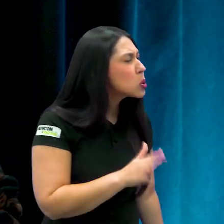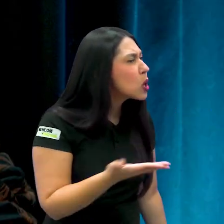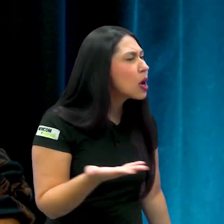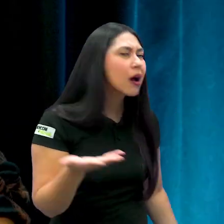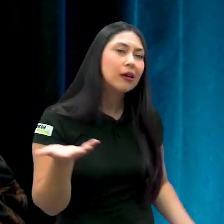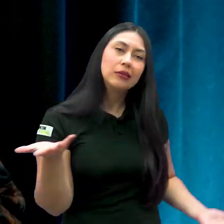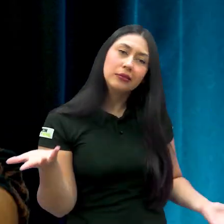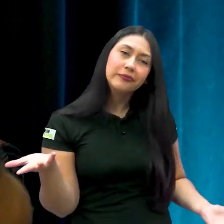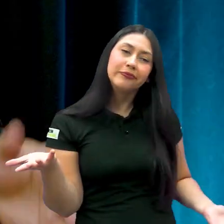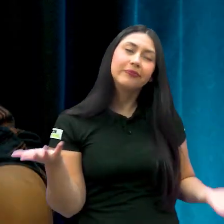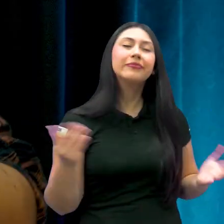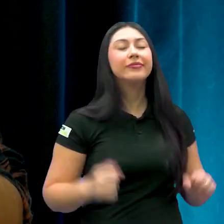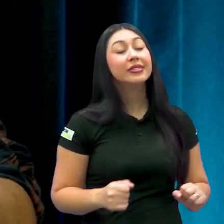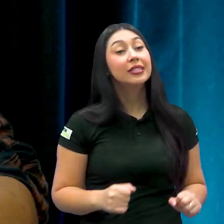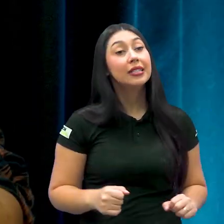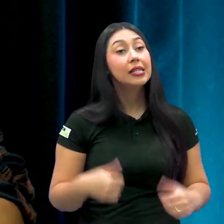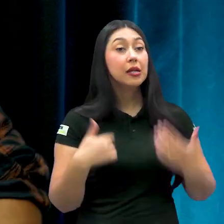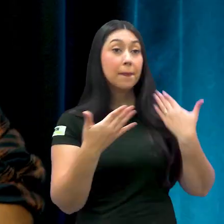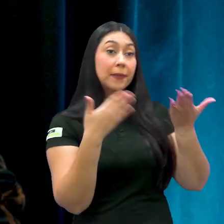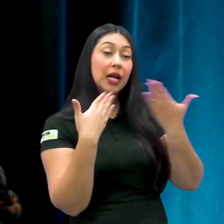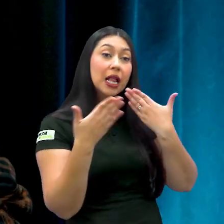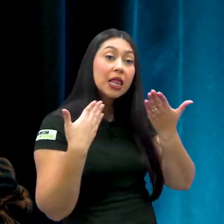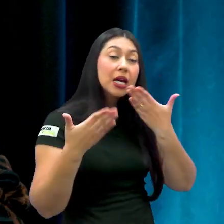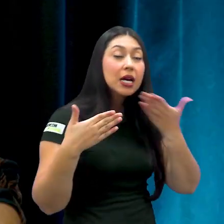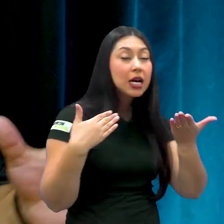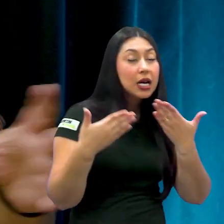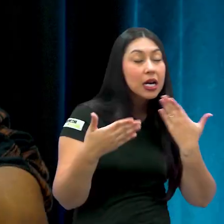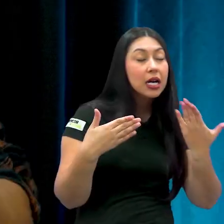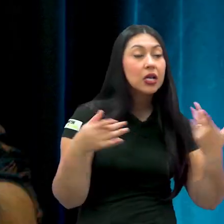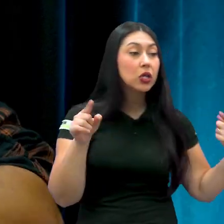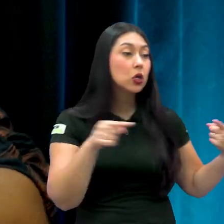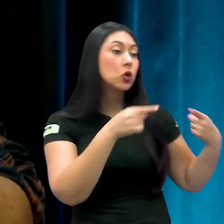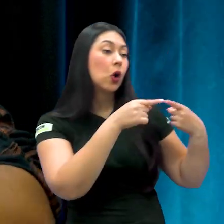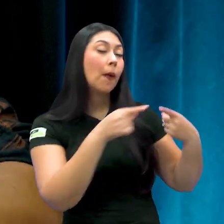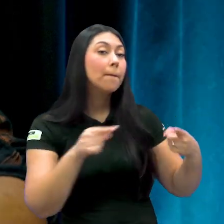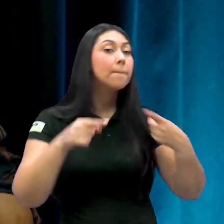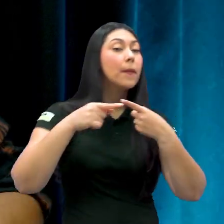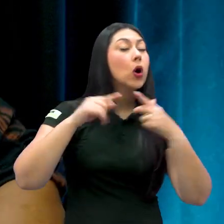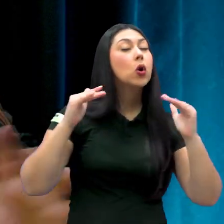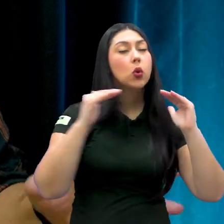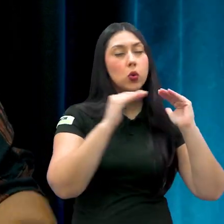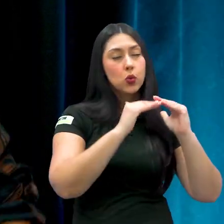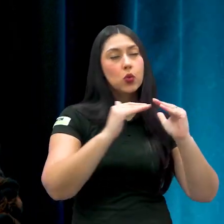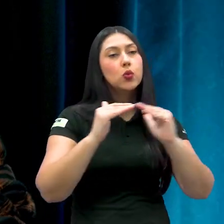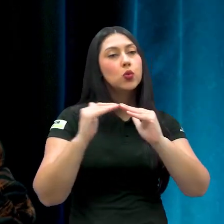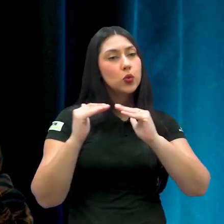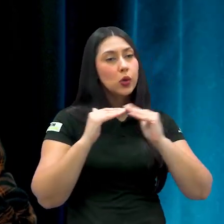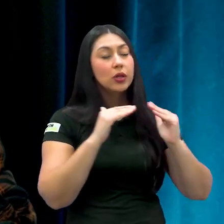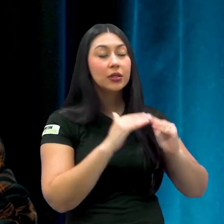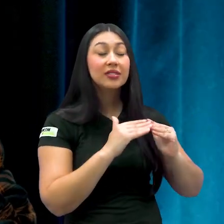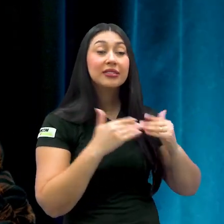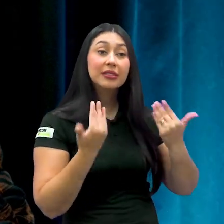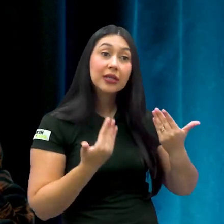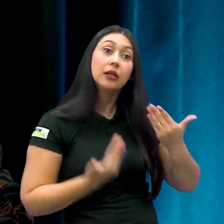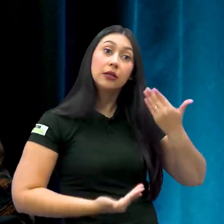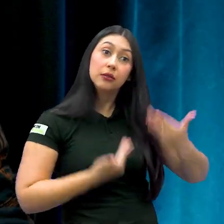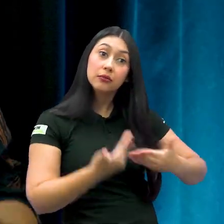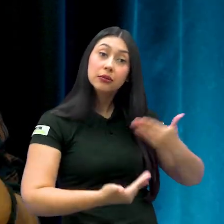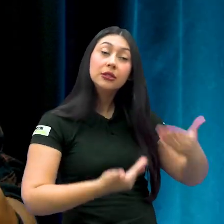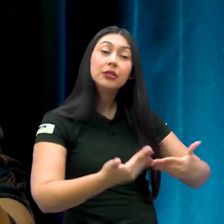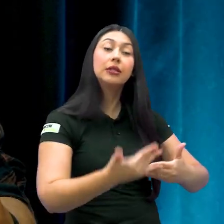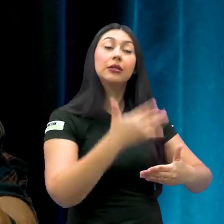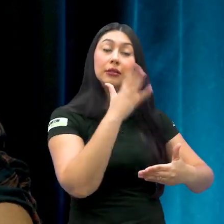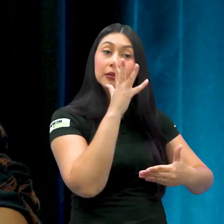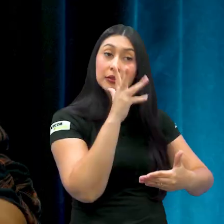né? Mas é assim, aí a gente vai conversando, vai se encontrando ali até a música sair. Então é um processo